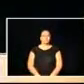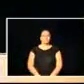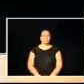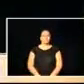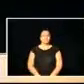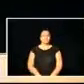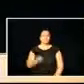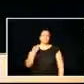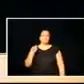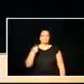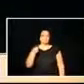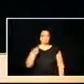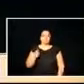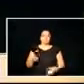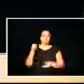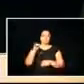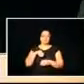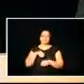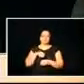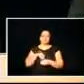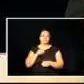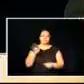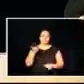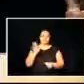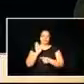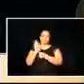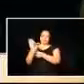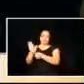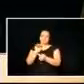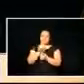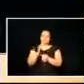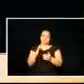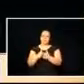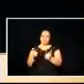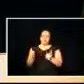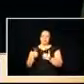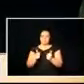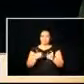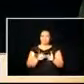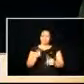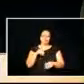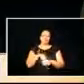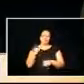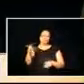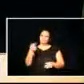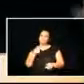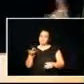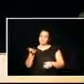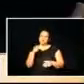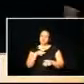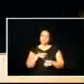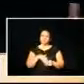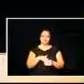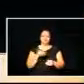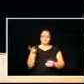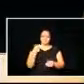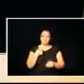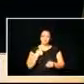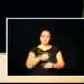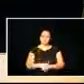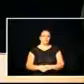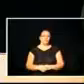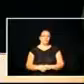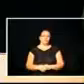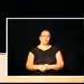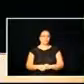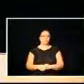período de eleição, você sai candidato e o prefeito, por ter afinidade com alguns membros dentro da prefeitura, acaba usando eles até